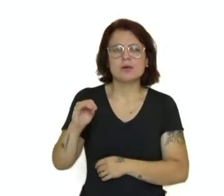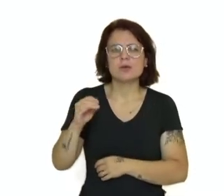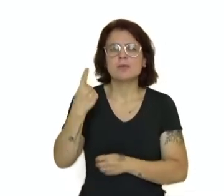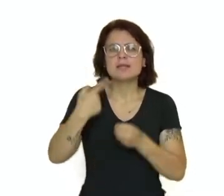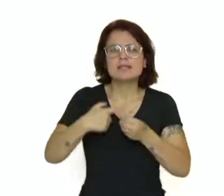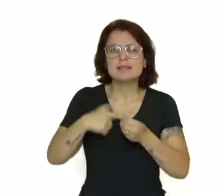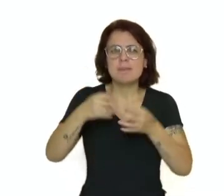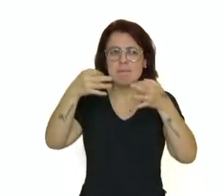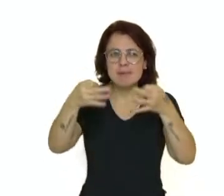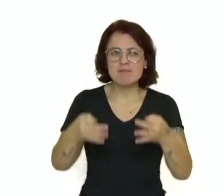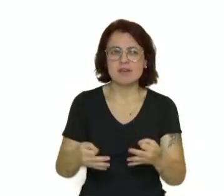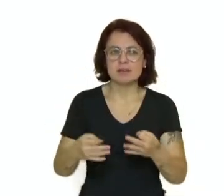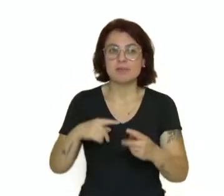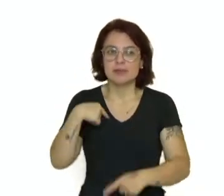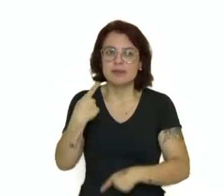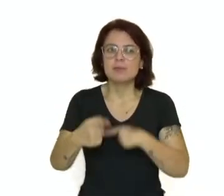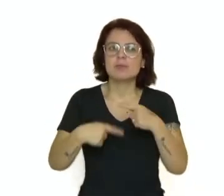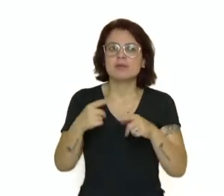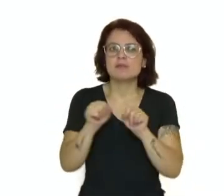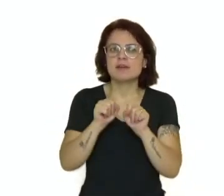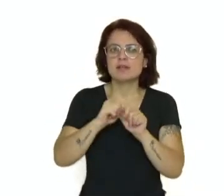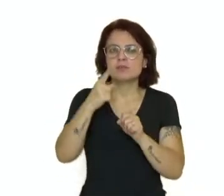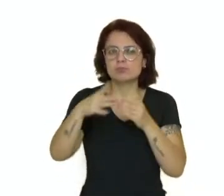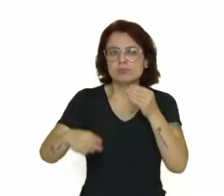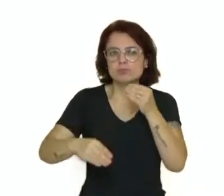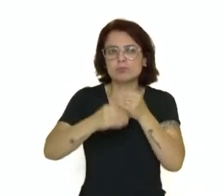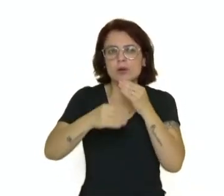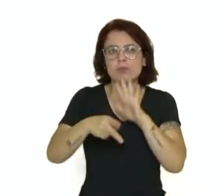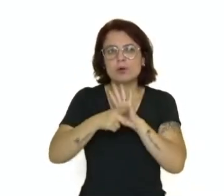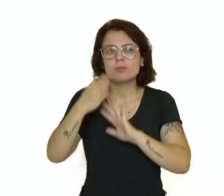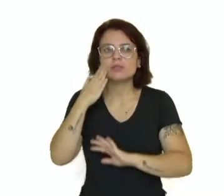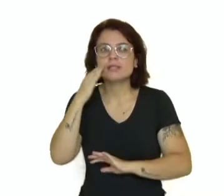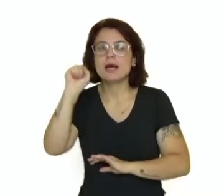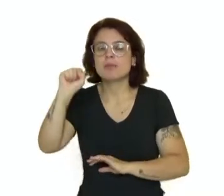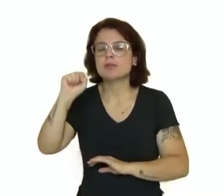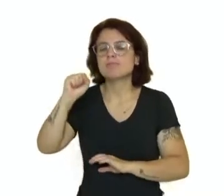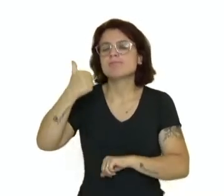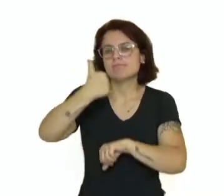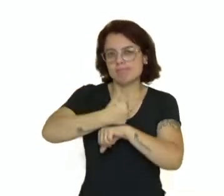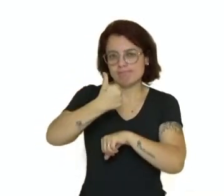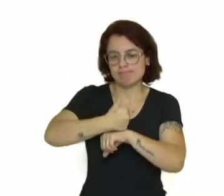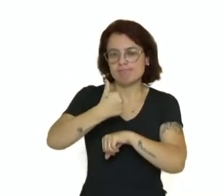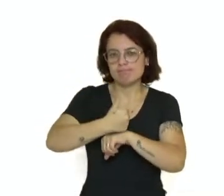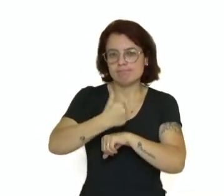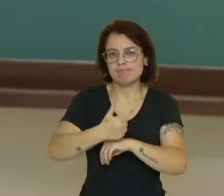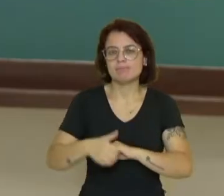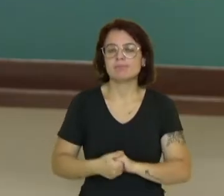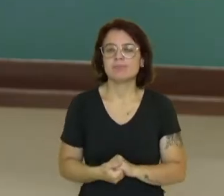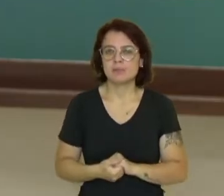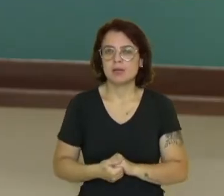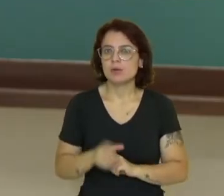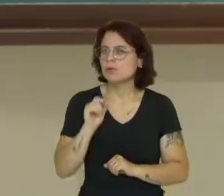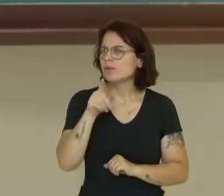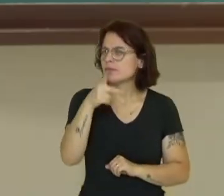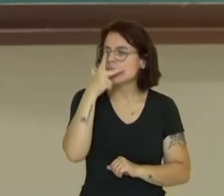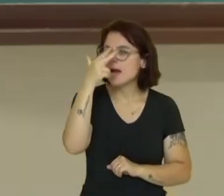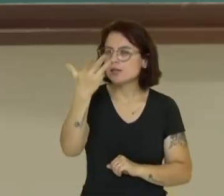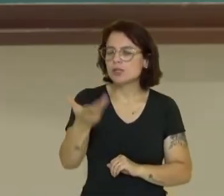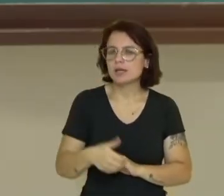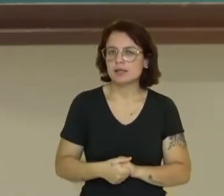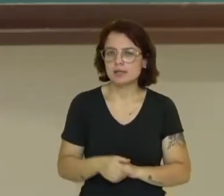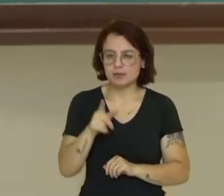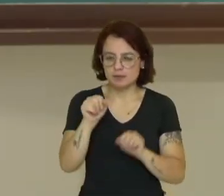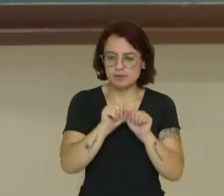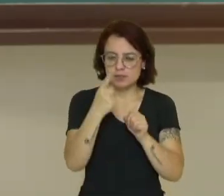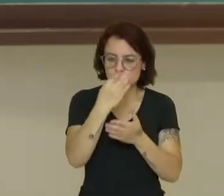cidade perfeita e depois faça um comentário sobre a ideia dos mais sábios liderarem. O que você acha, né? Faça